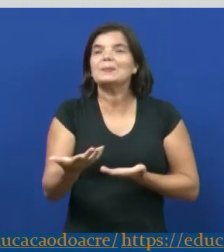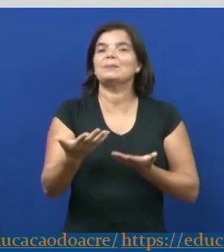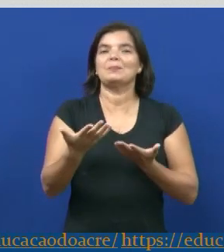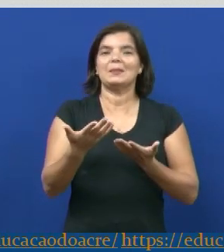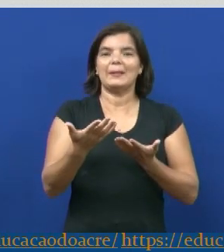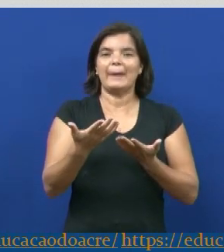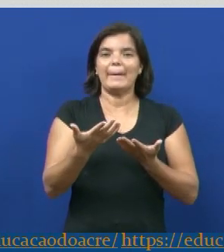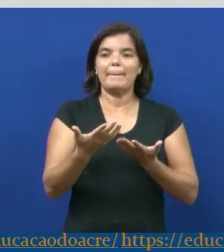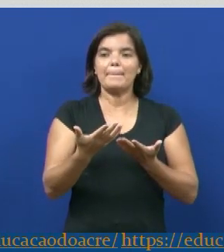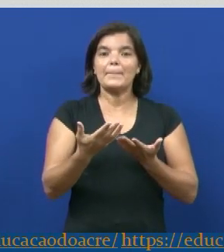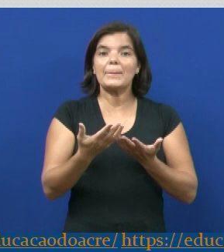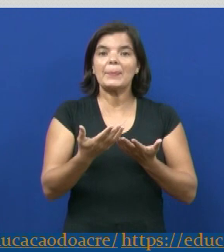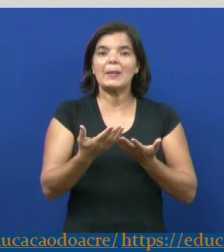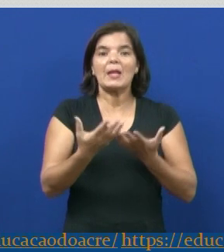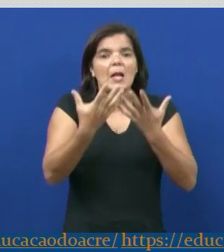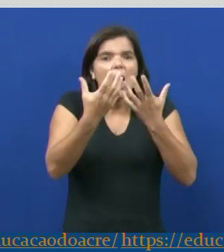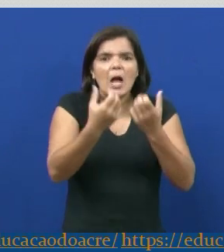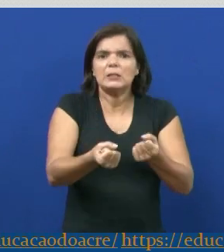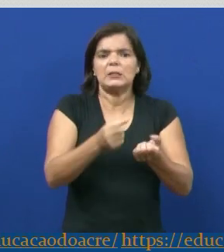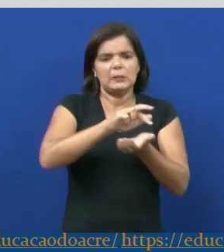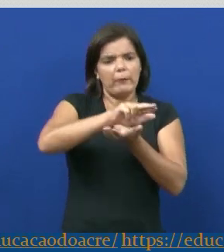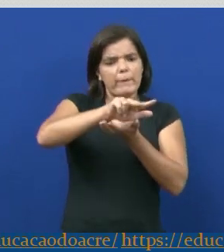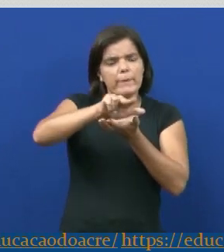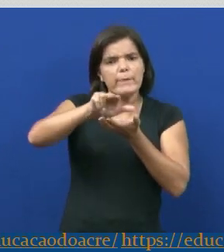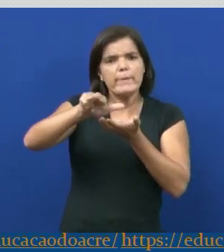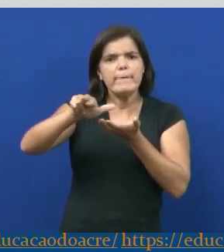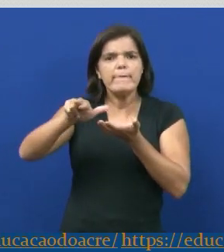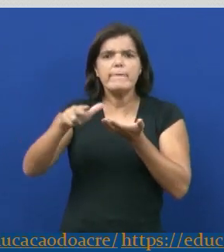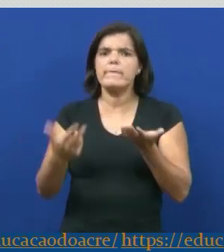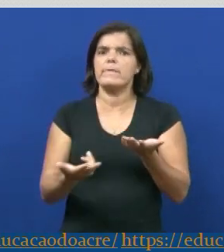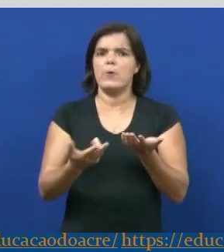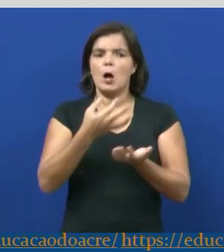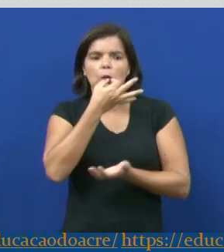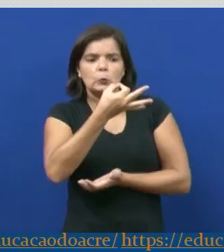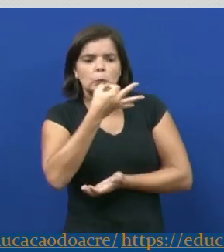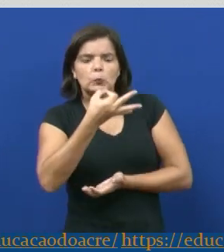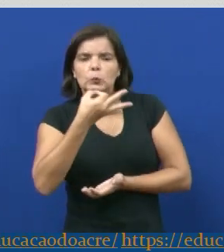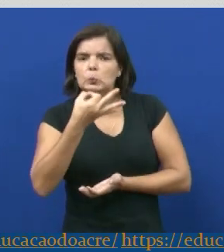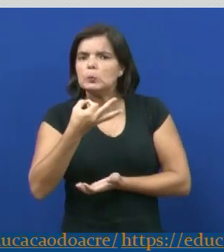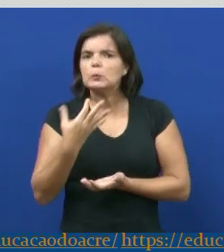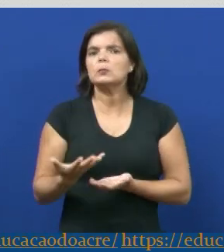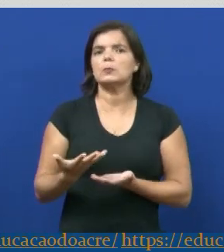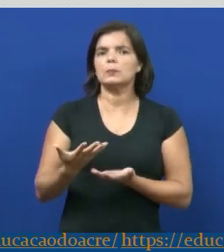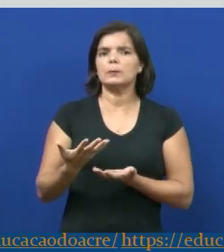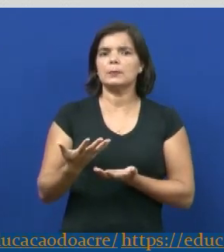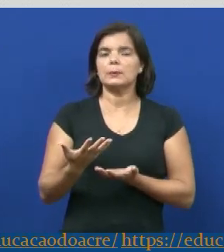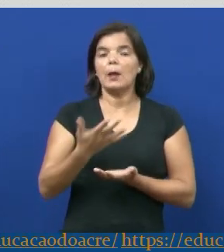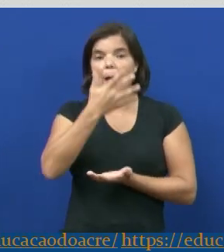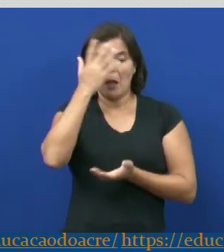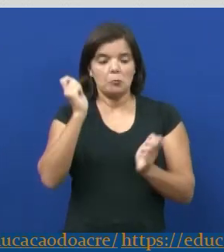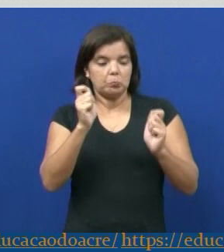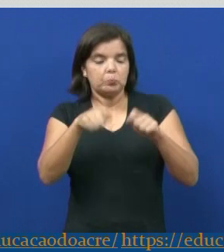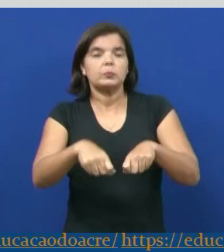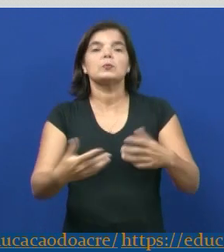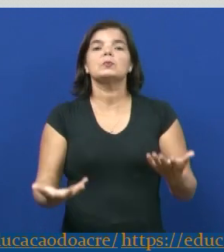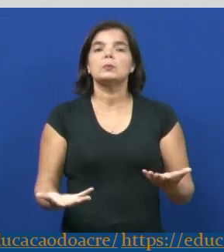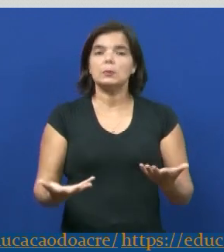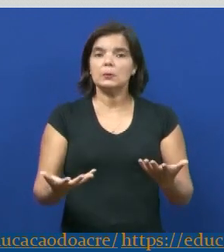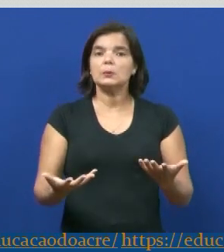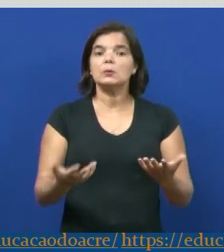se aceita as várias formas de opinião, né? As